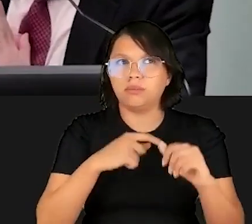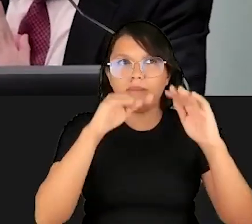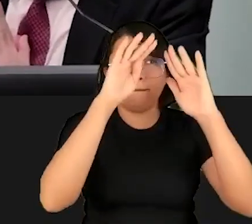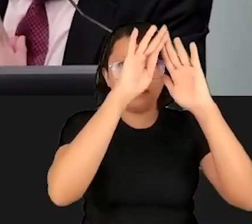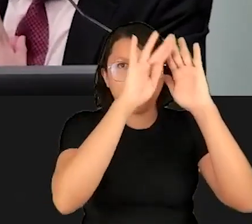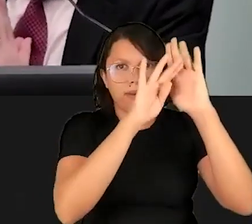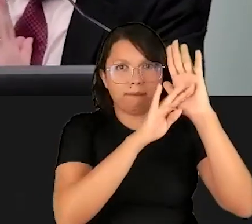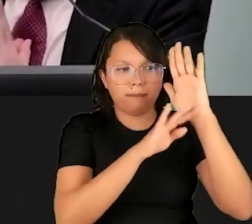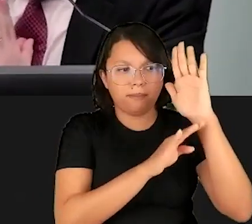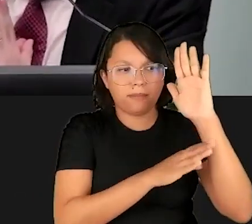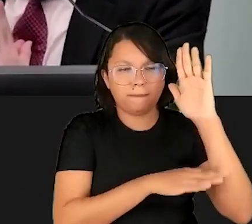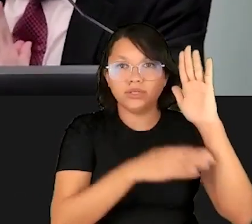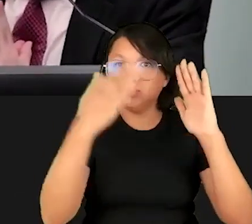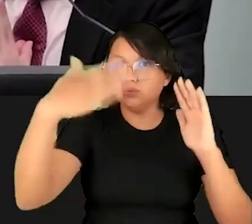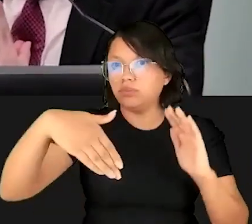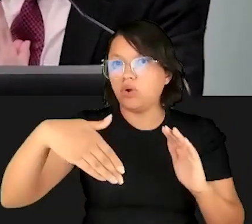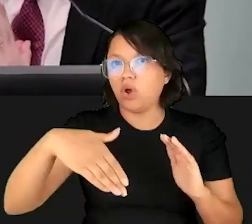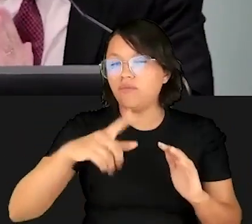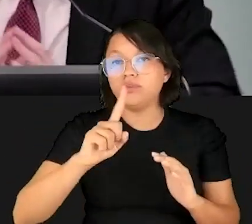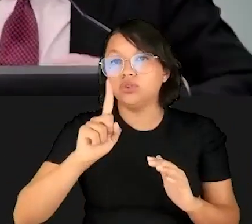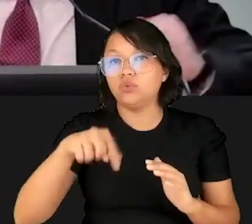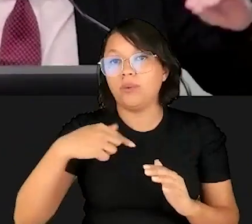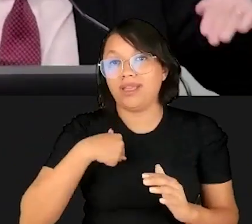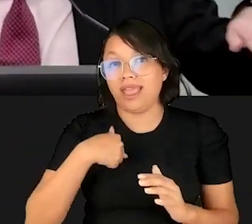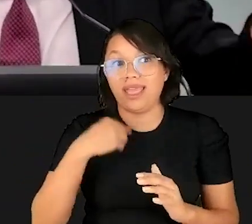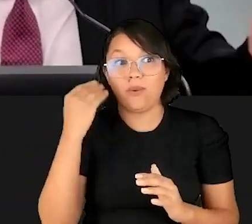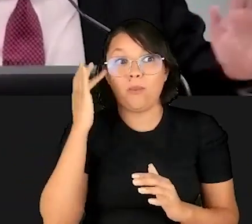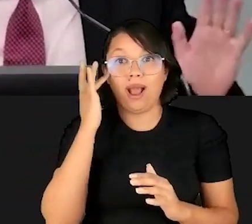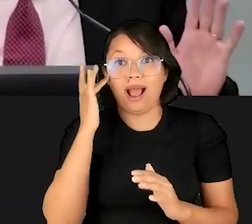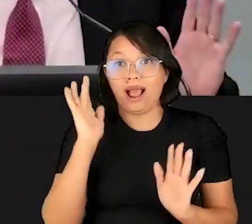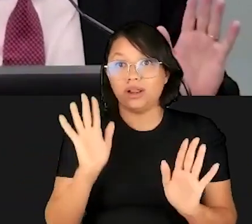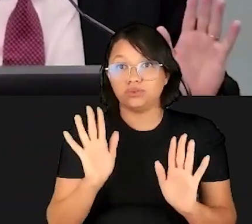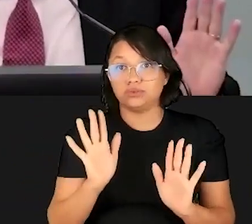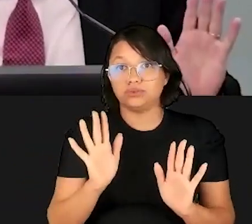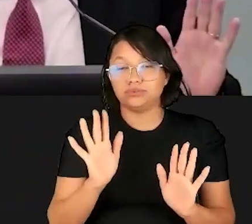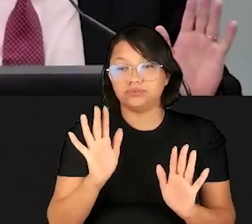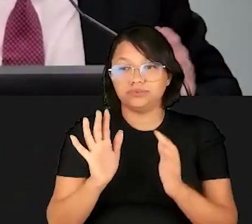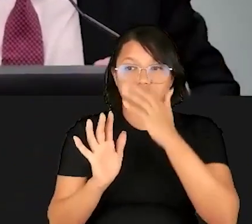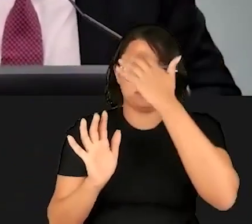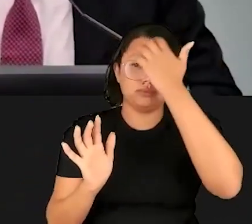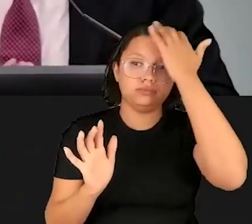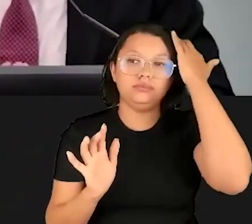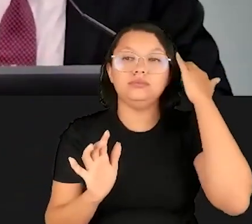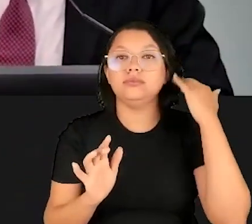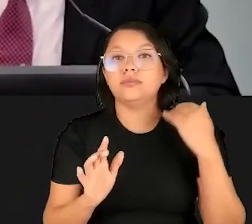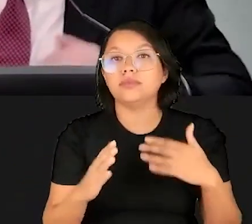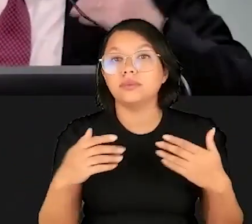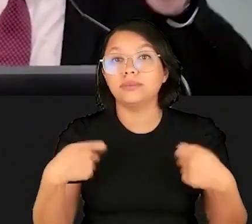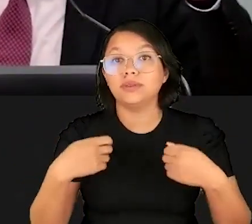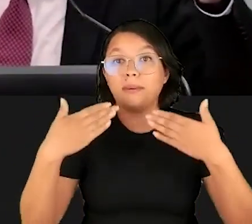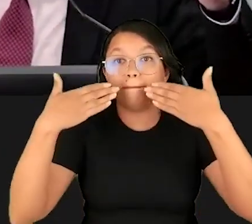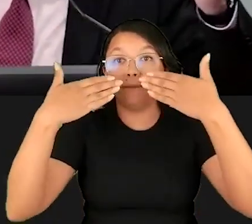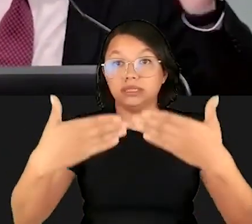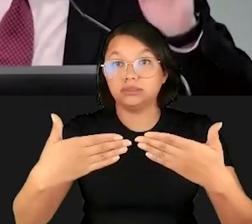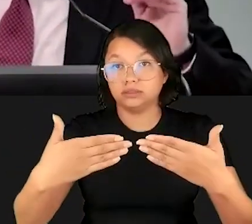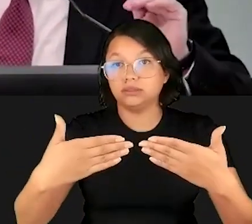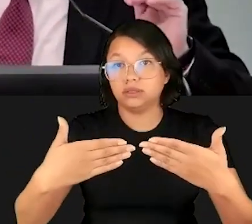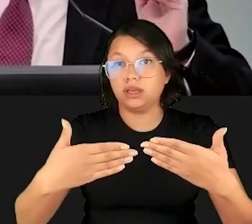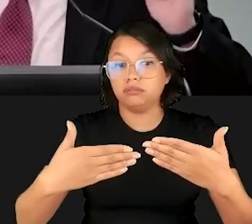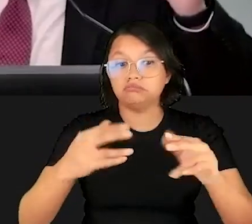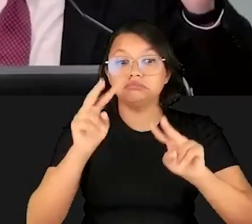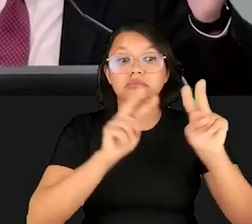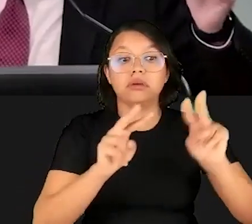que eu acho. O que eu acho, a opinião do expert, é o nível de evidência mais baixo, né? Eu tenho que apresentar ou revisões